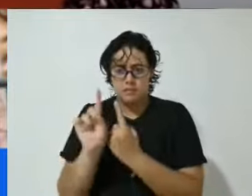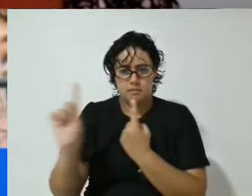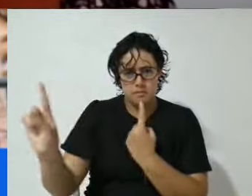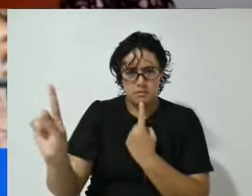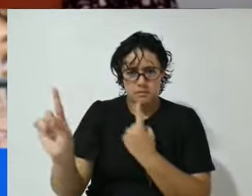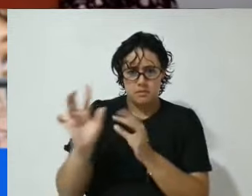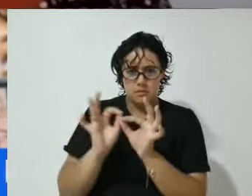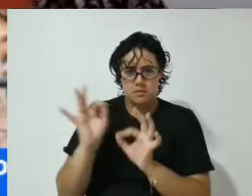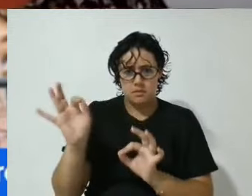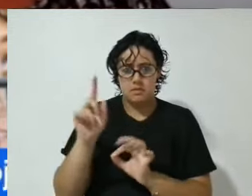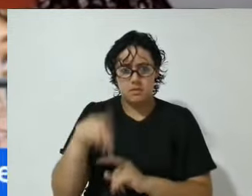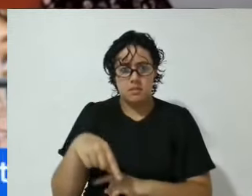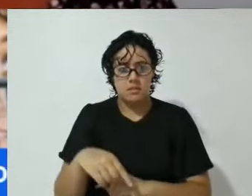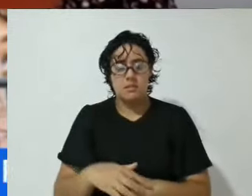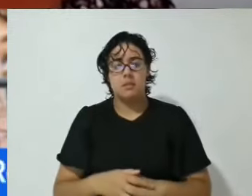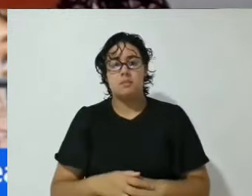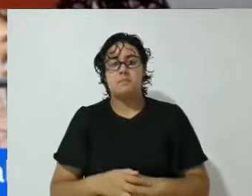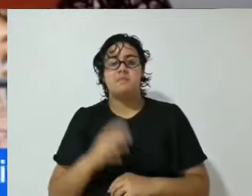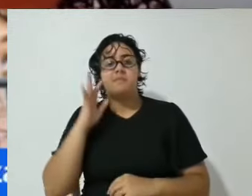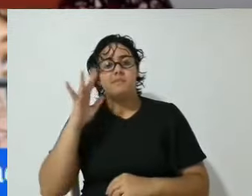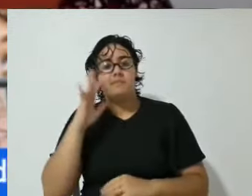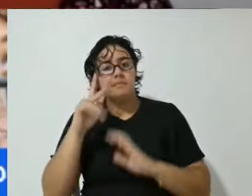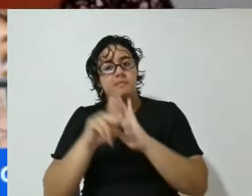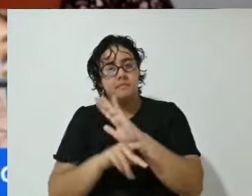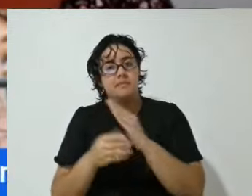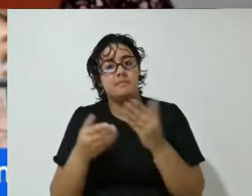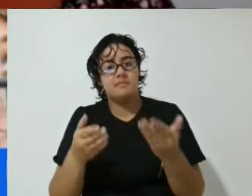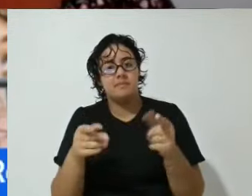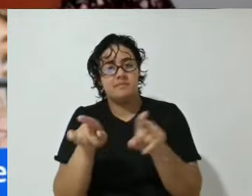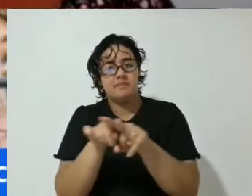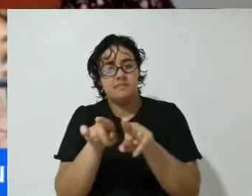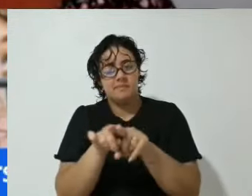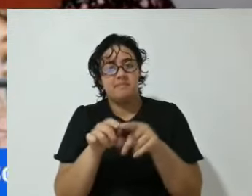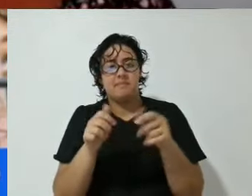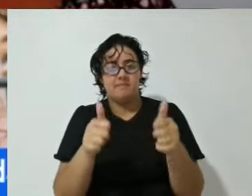Ó, vai foi, pensando nesse projeto aí, viu?